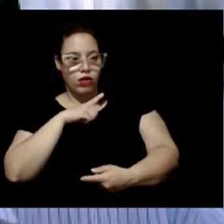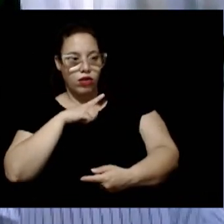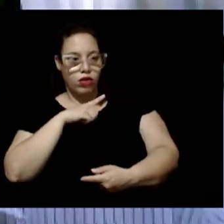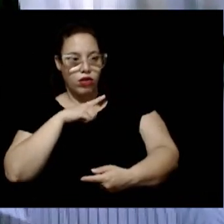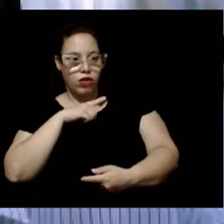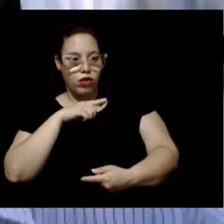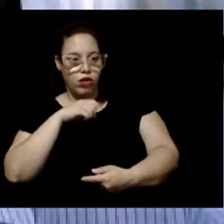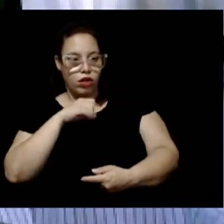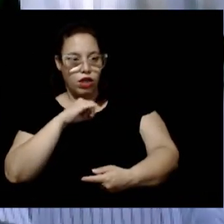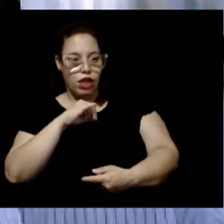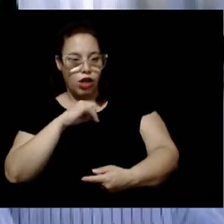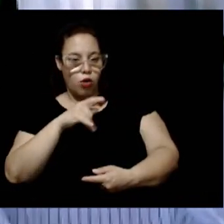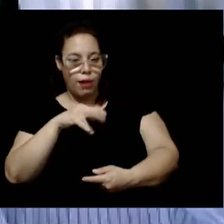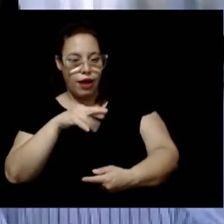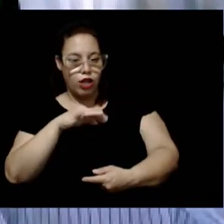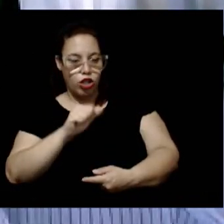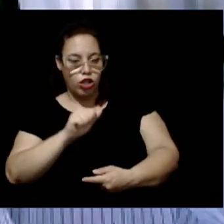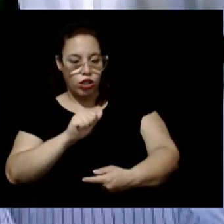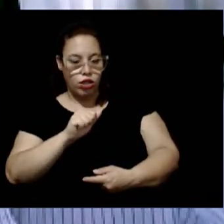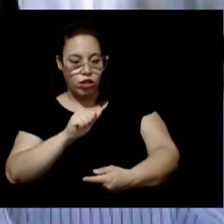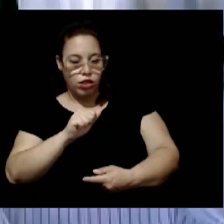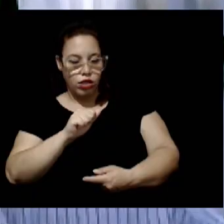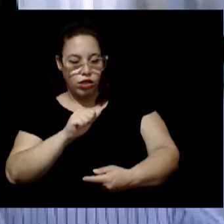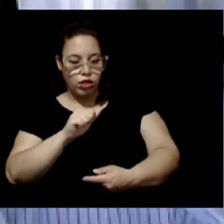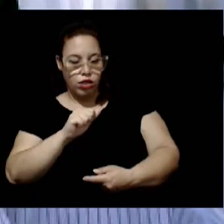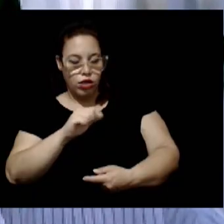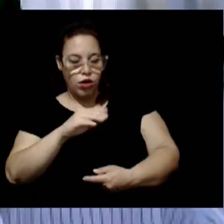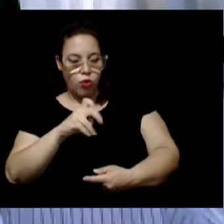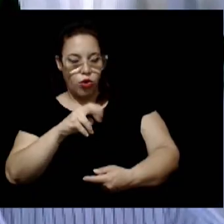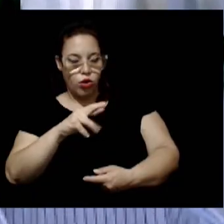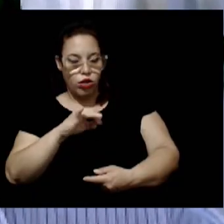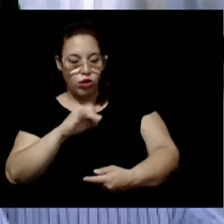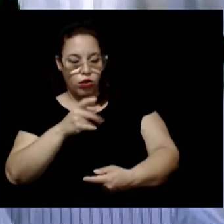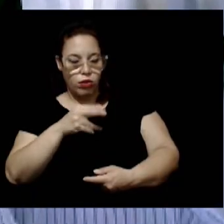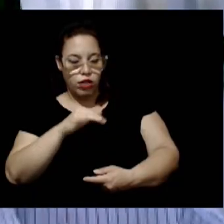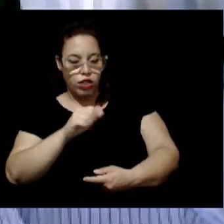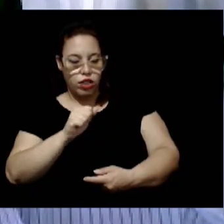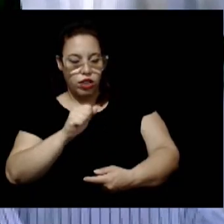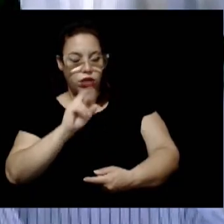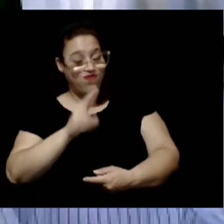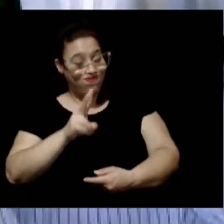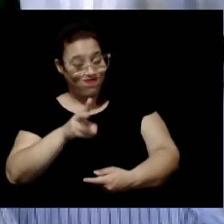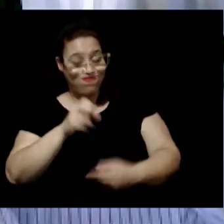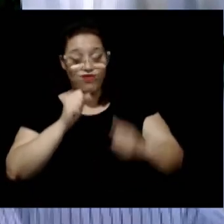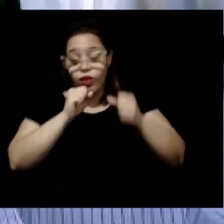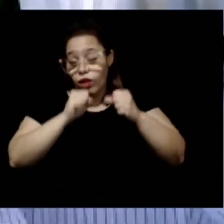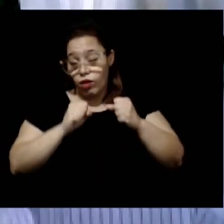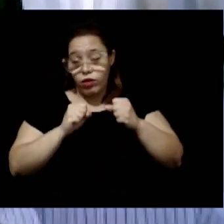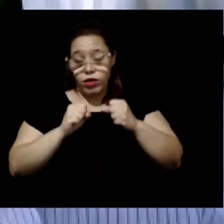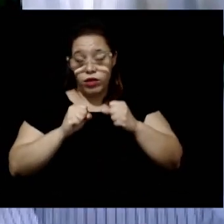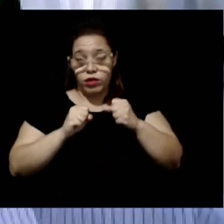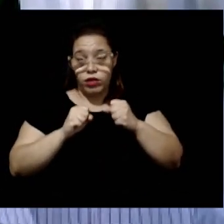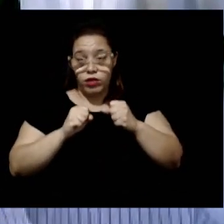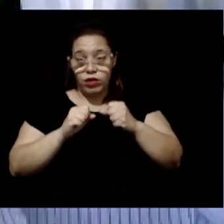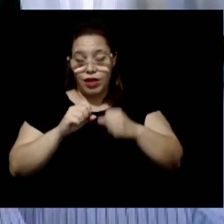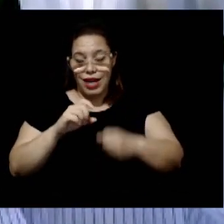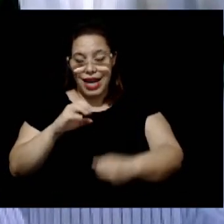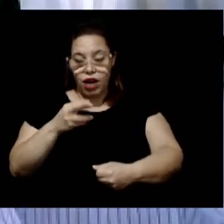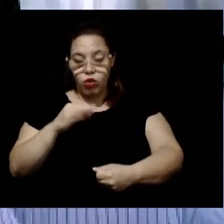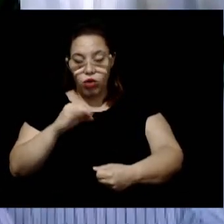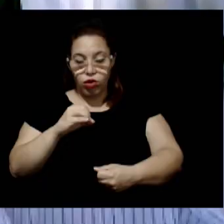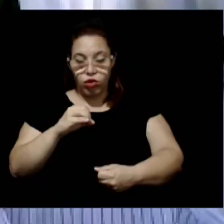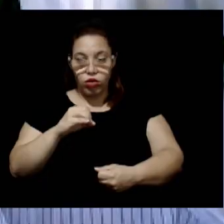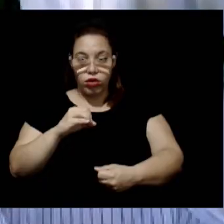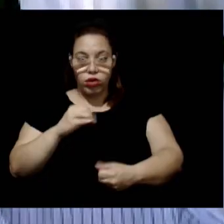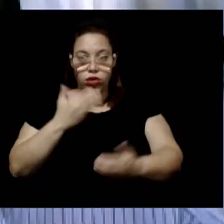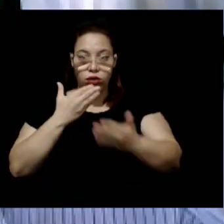tendinopatias, algumas dessas bursopatias crônicas, elas podem gerar depósito de cálcio, perpetuando